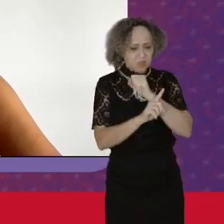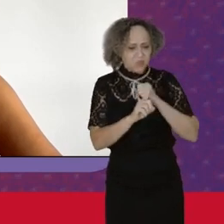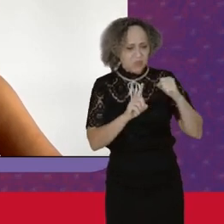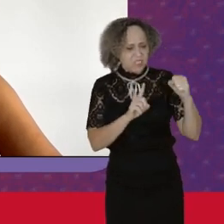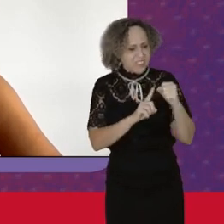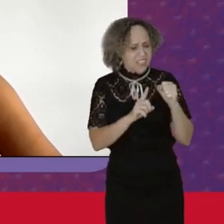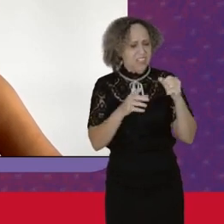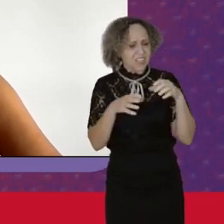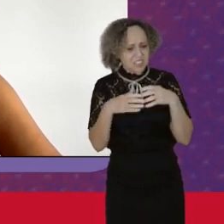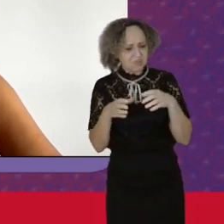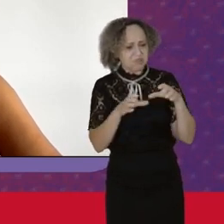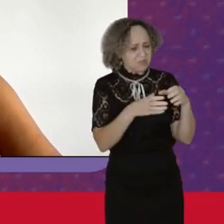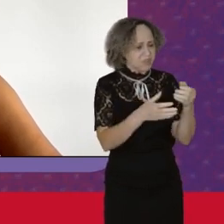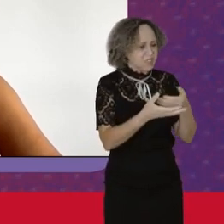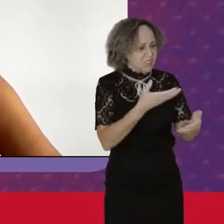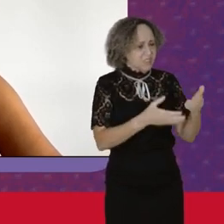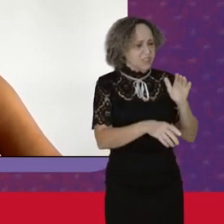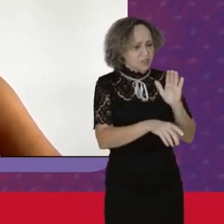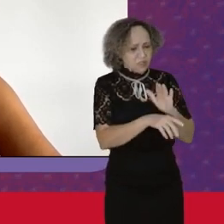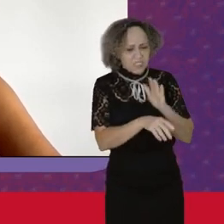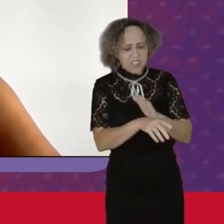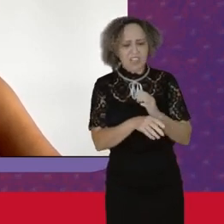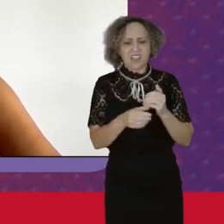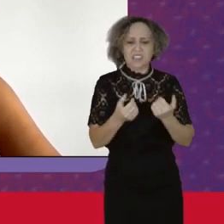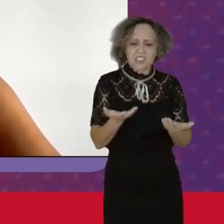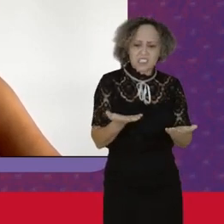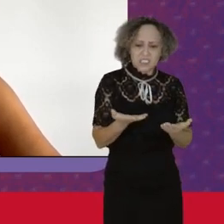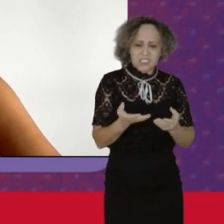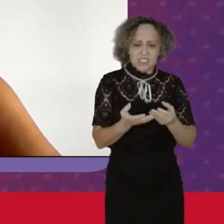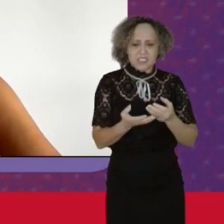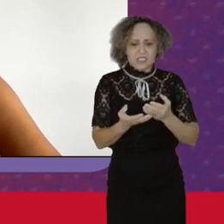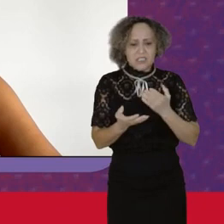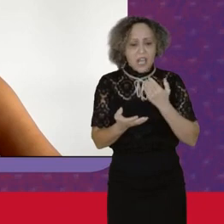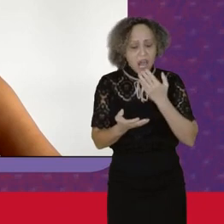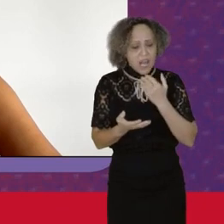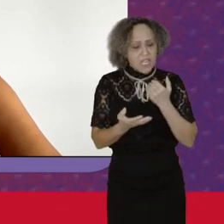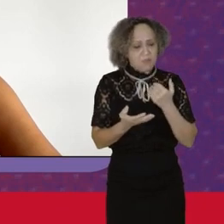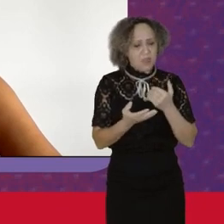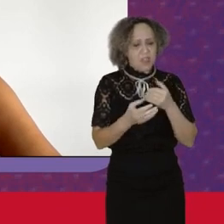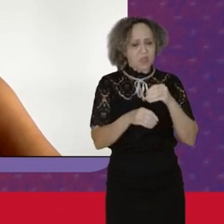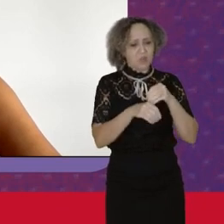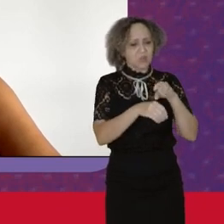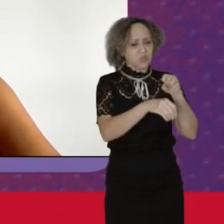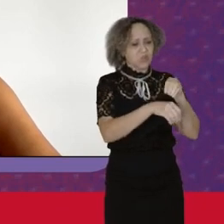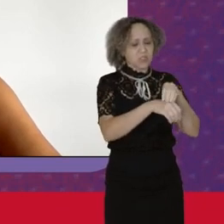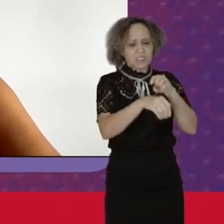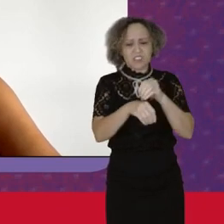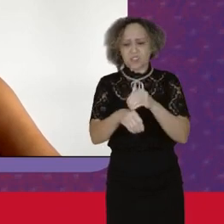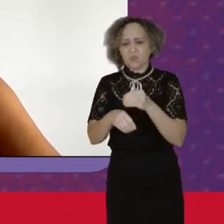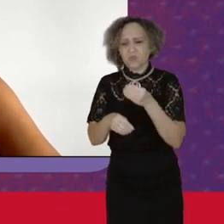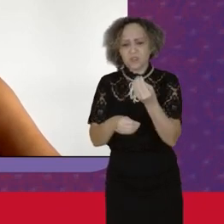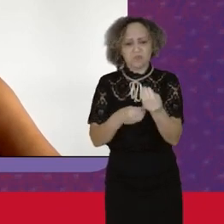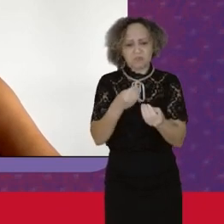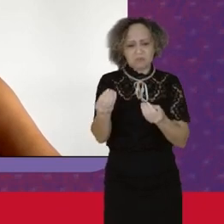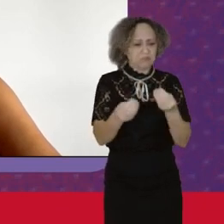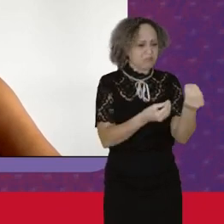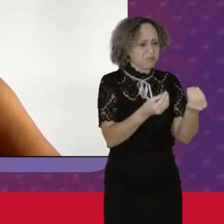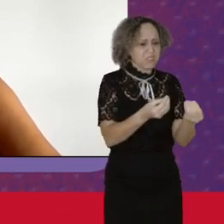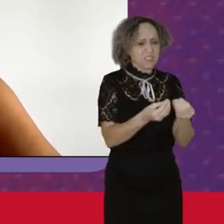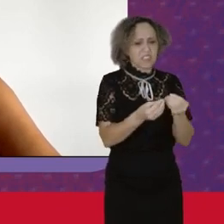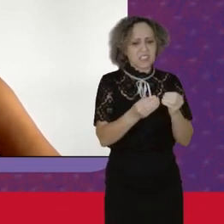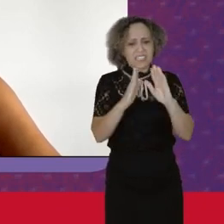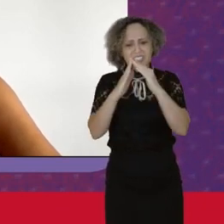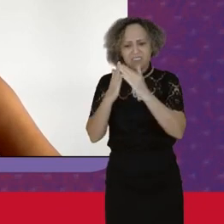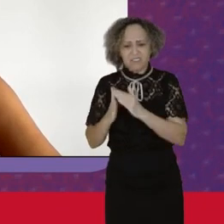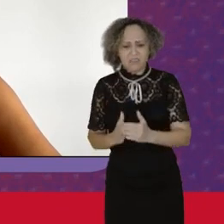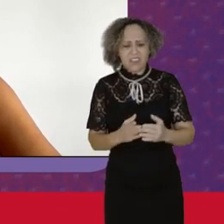processos de solidariedade, né, de distribuição de alimentos nas periferias, de trabalho nas periferias, nos espaços rurais, né, com